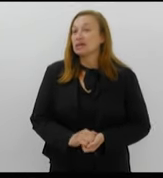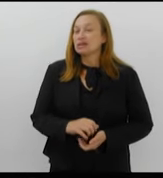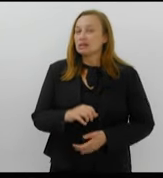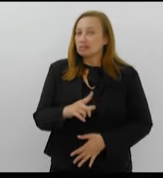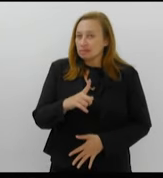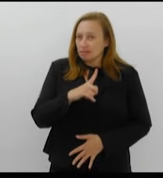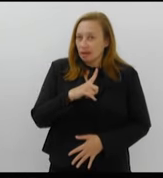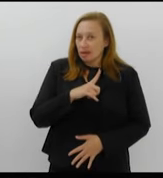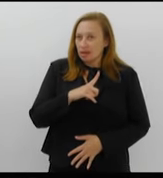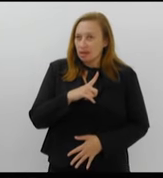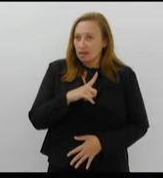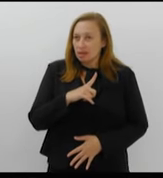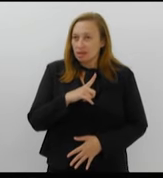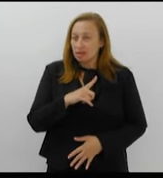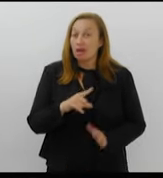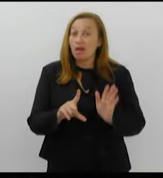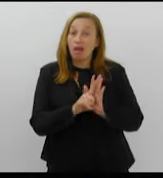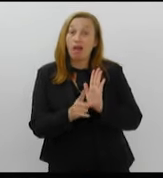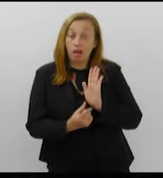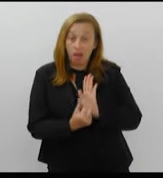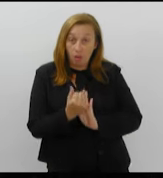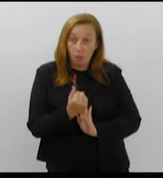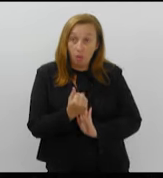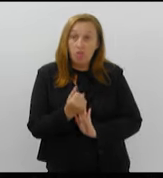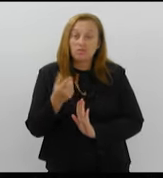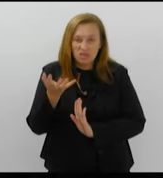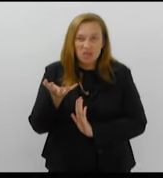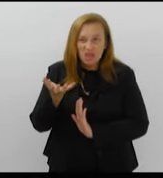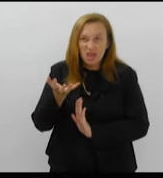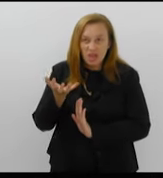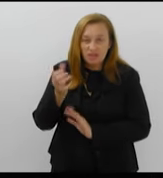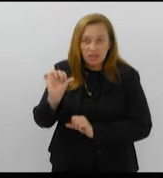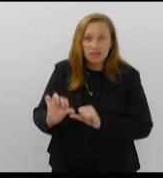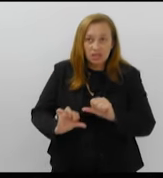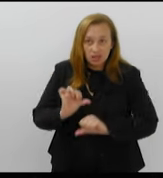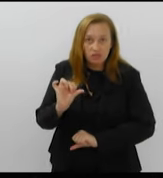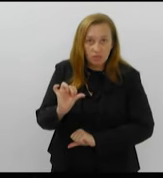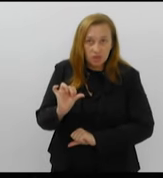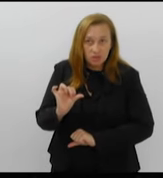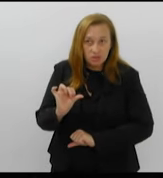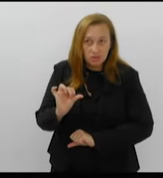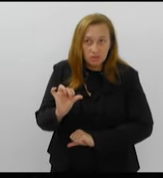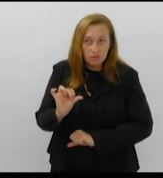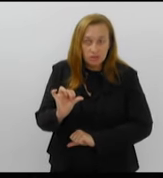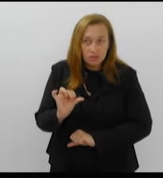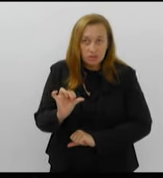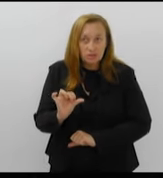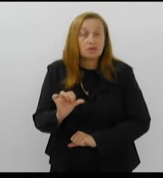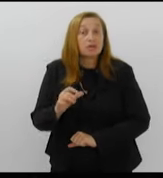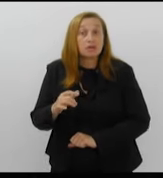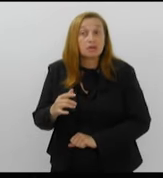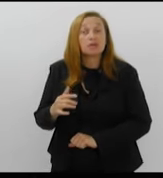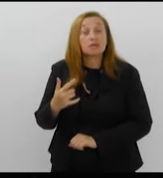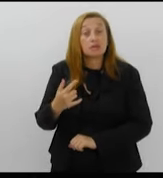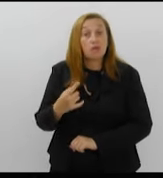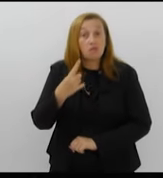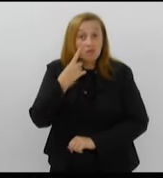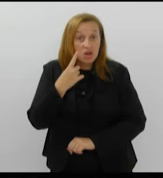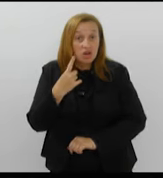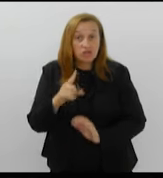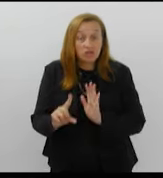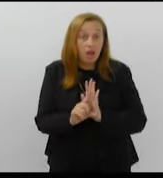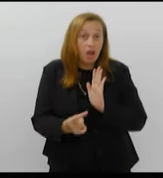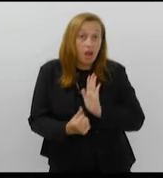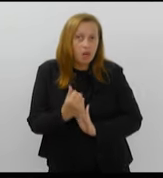LOA, tem que ter LDO, se você quer fazer transformações, que haja previsão na LOA e não